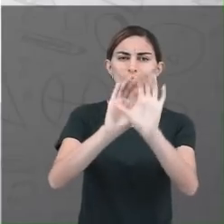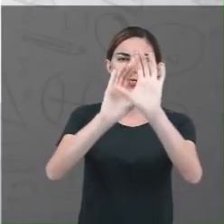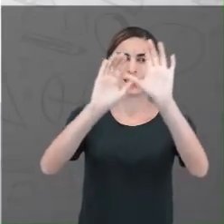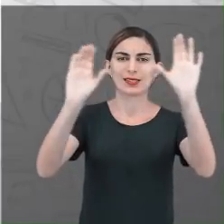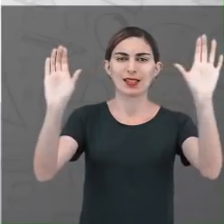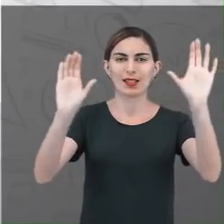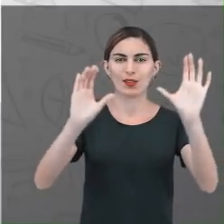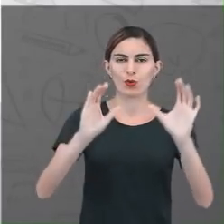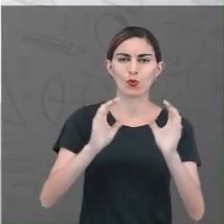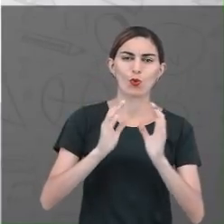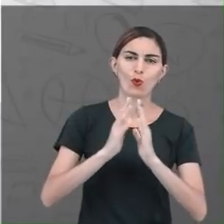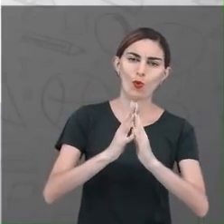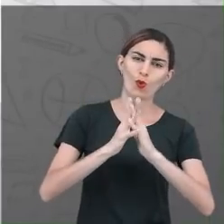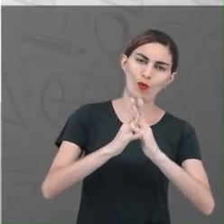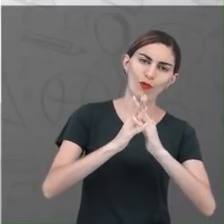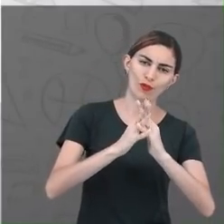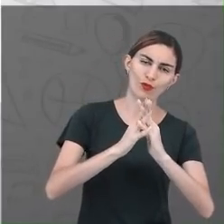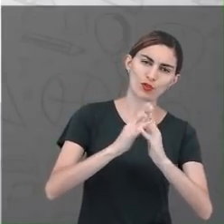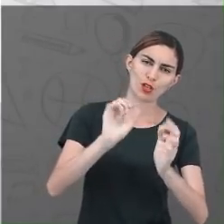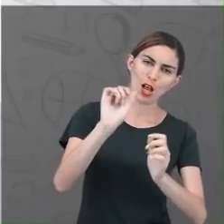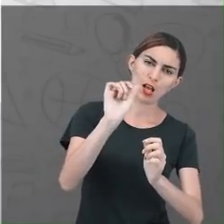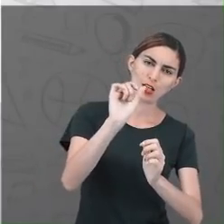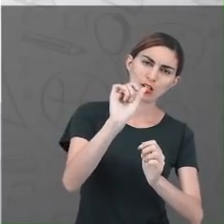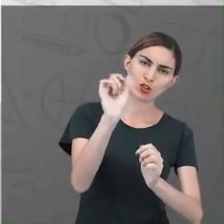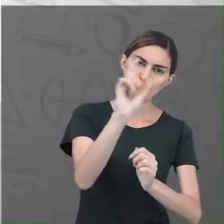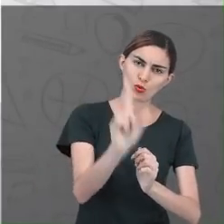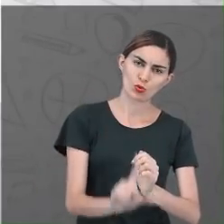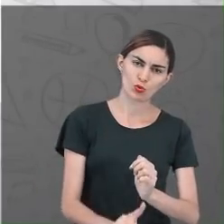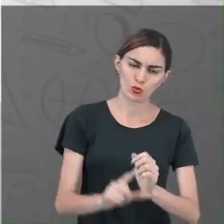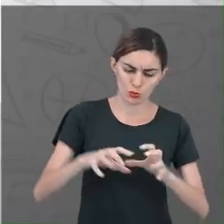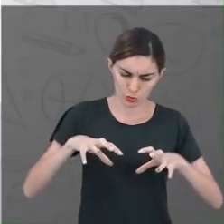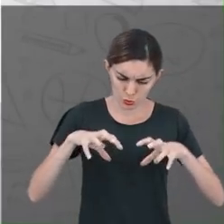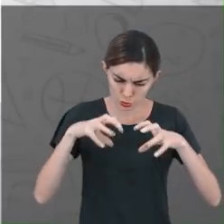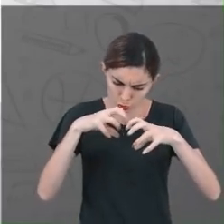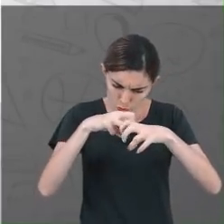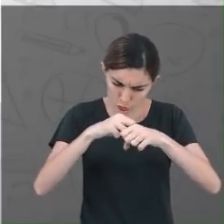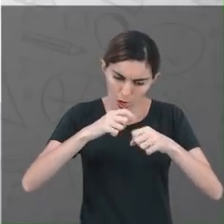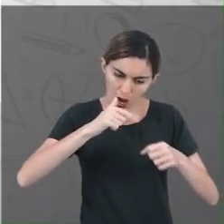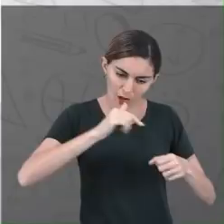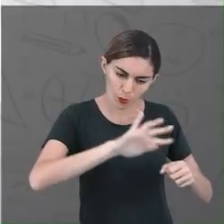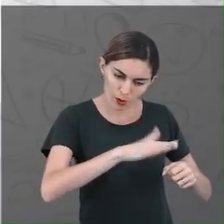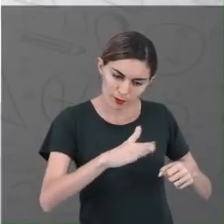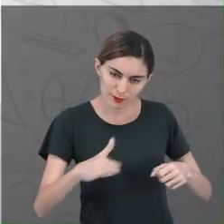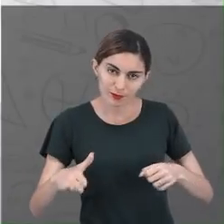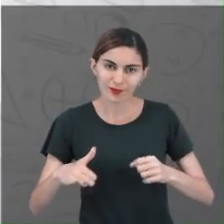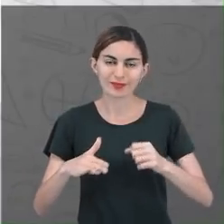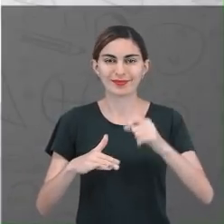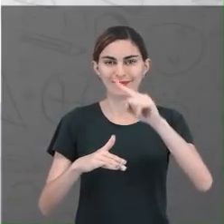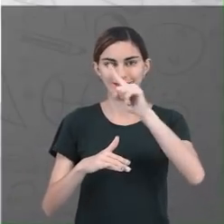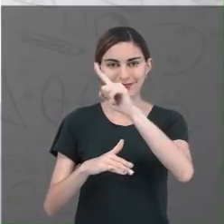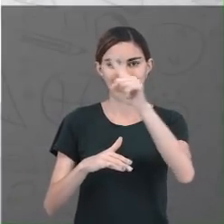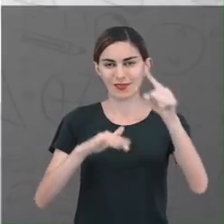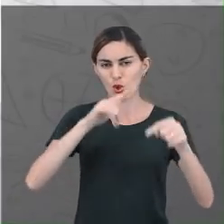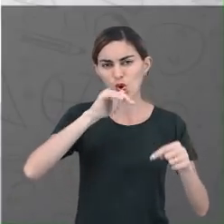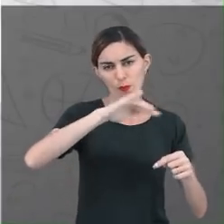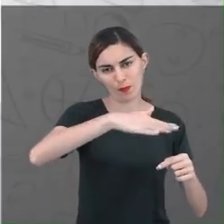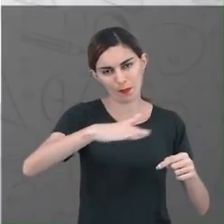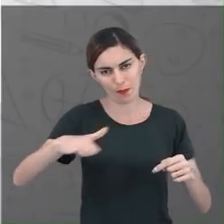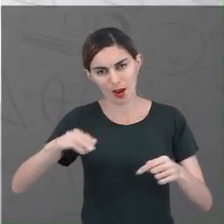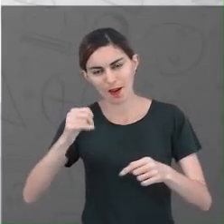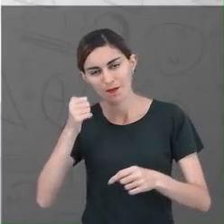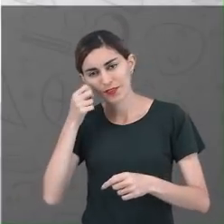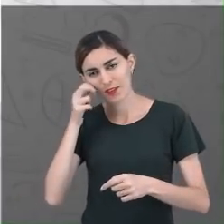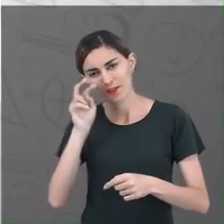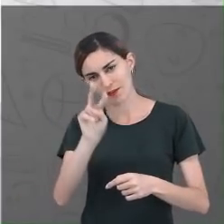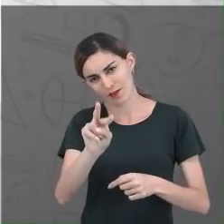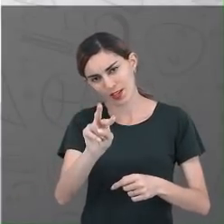existe essa faixa de um azul mais escuro aqui, que pode... Agora, no caso, é o mar, né? Mas a pessoa que olha assim pela